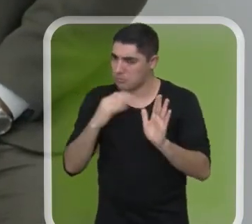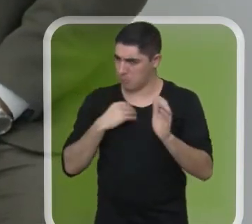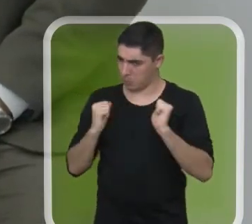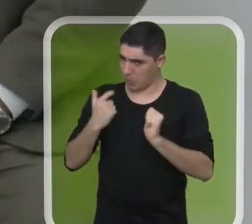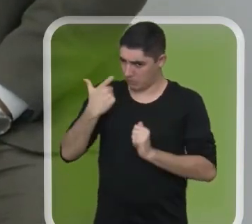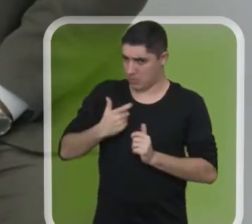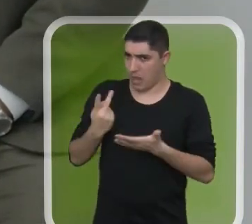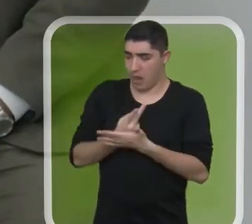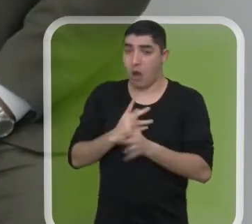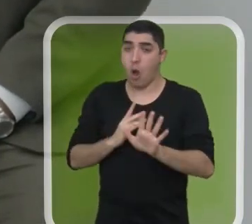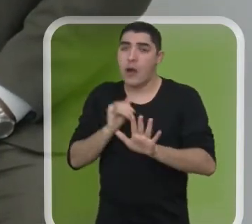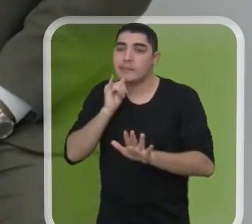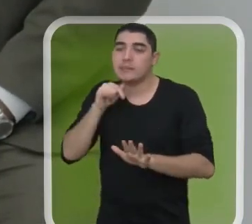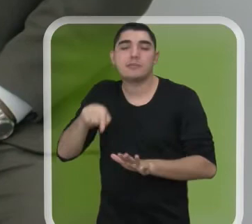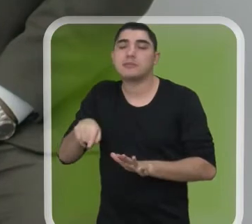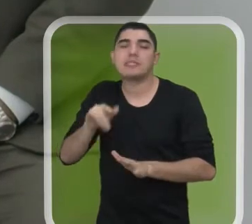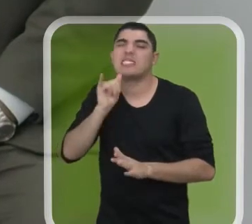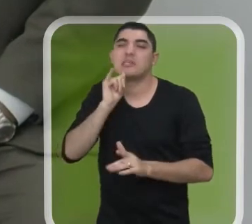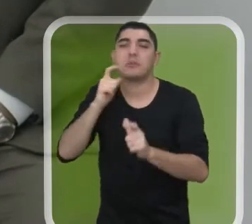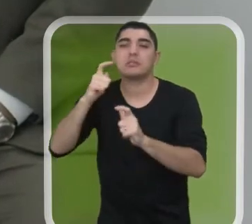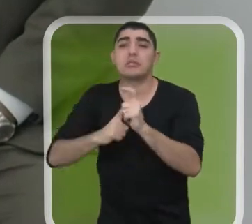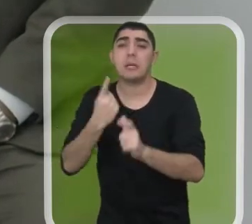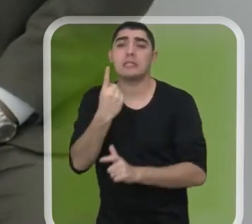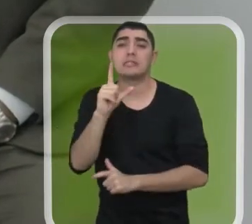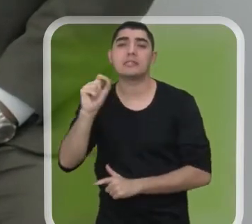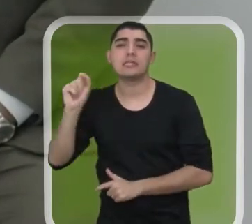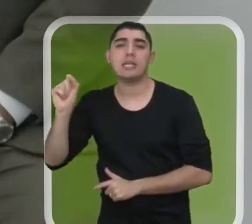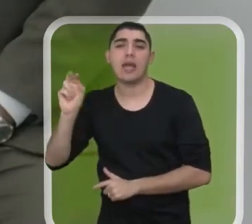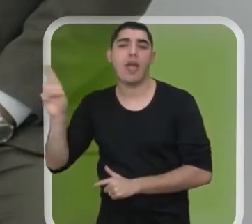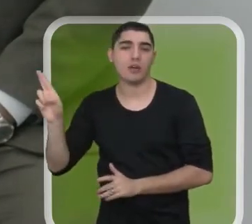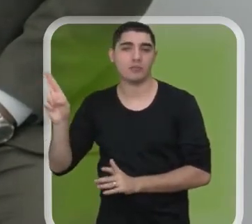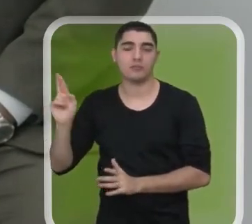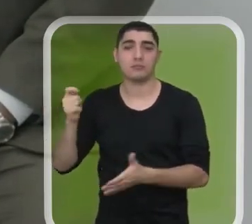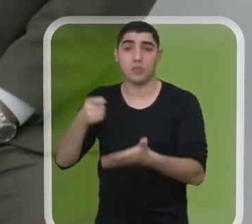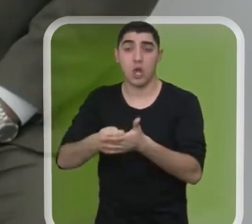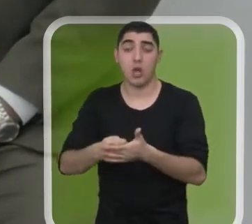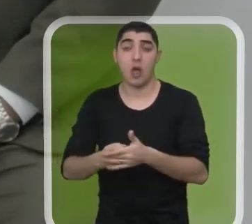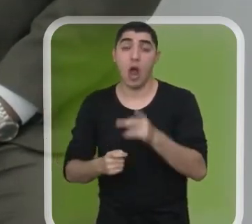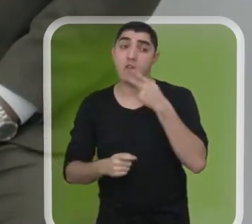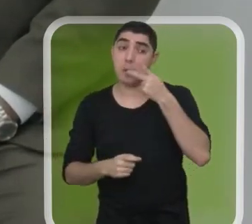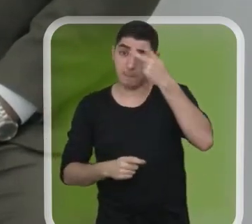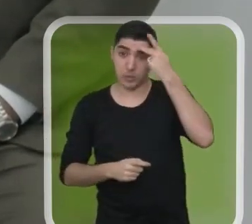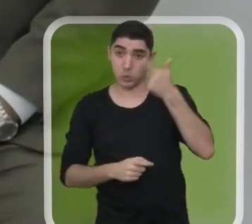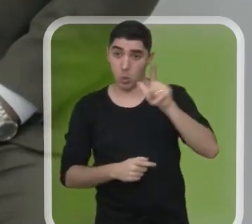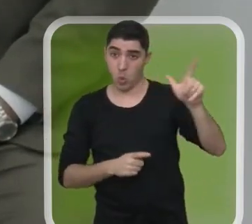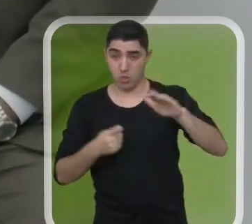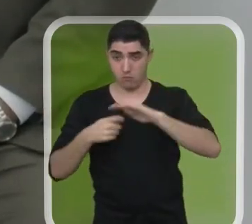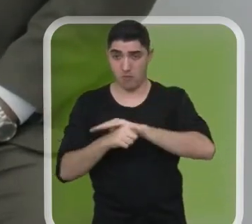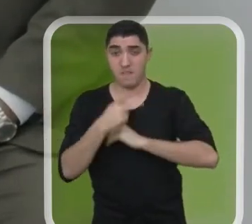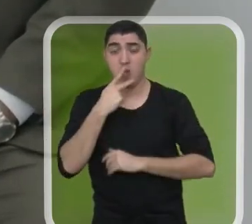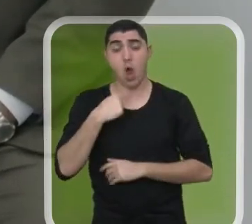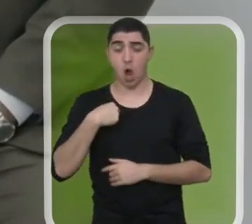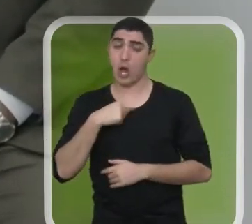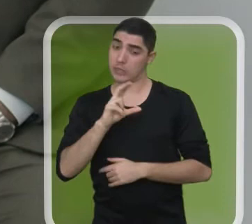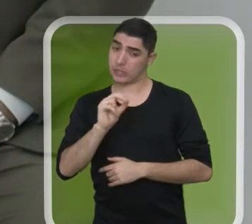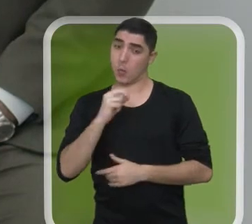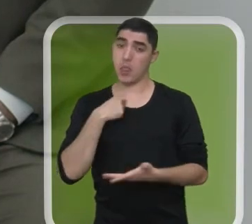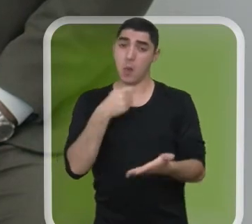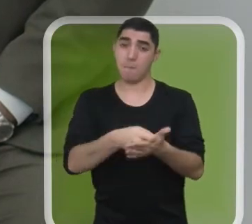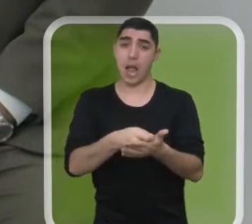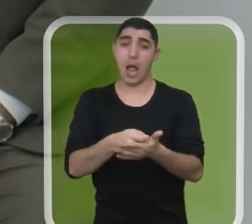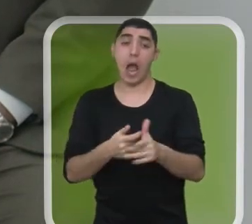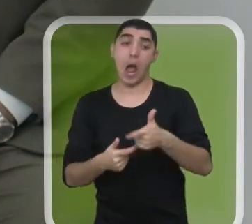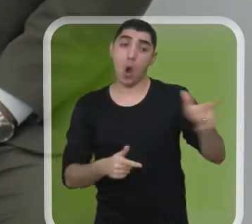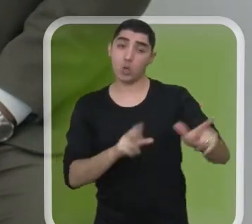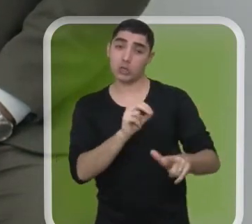São José seja de 100. O investidor chega e apresenta, olha, 50 eu pago e 50 fica para o São José. É